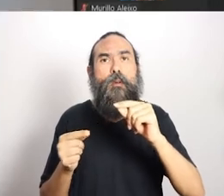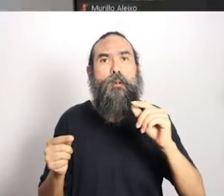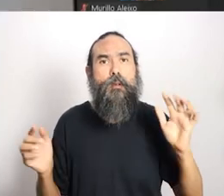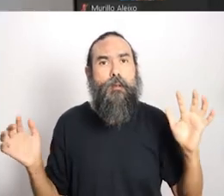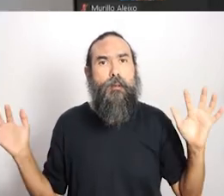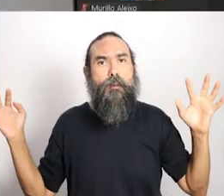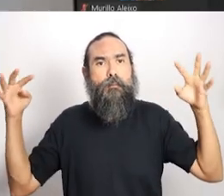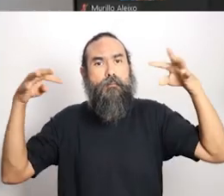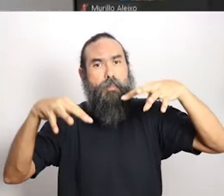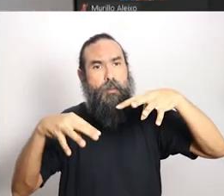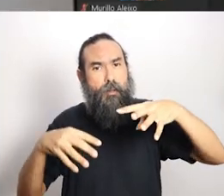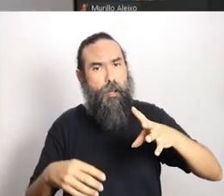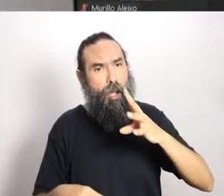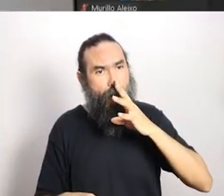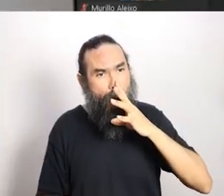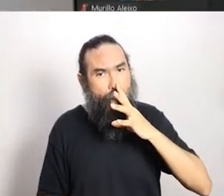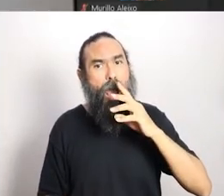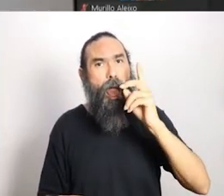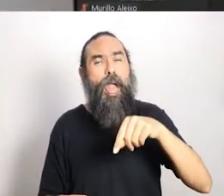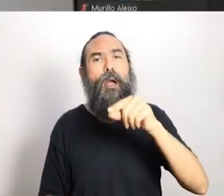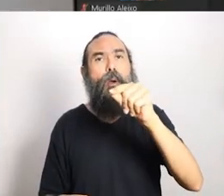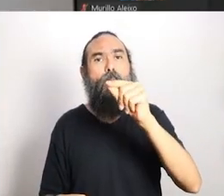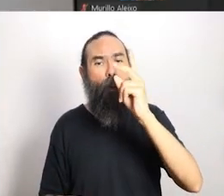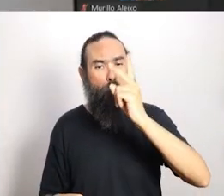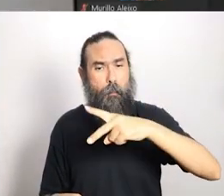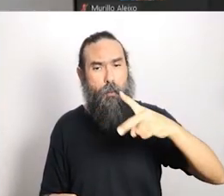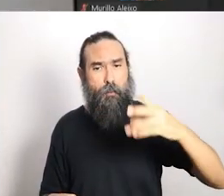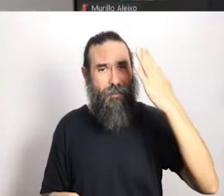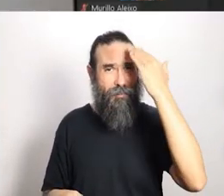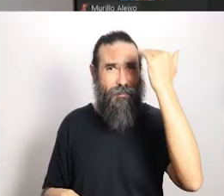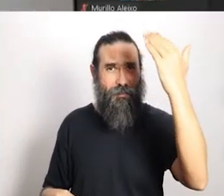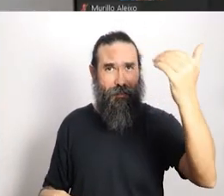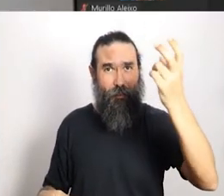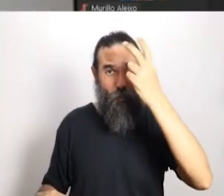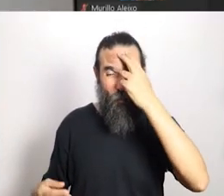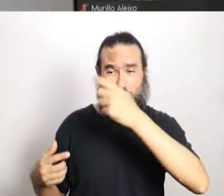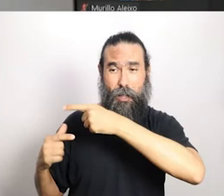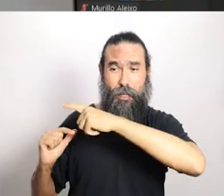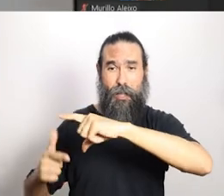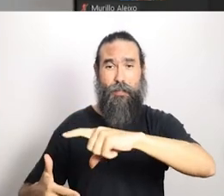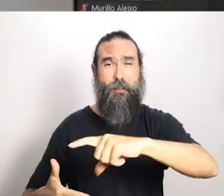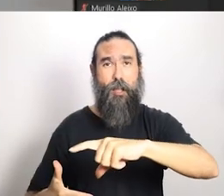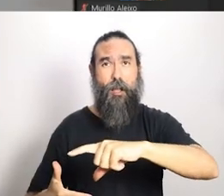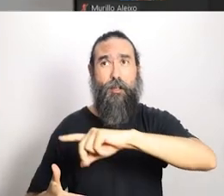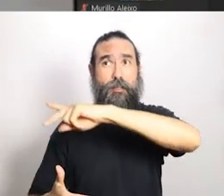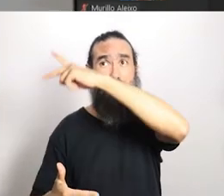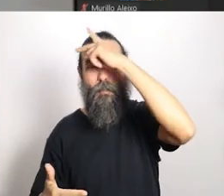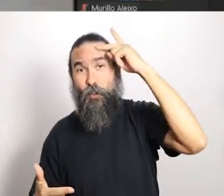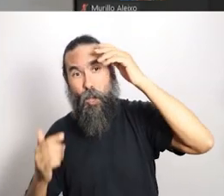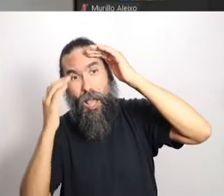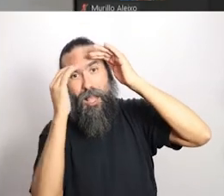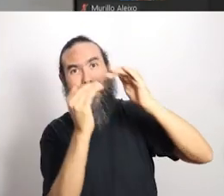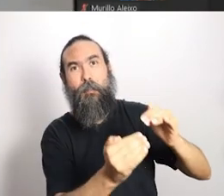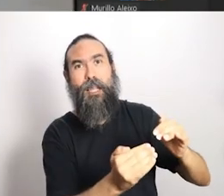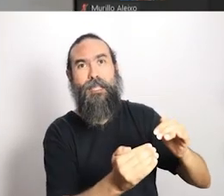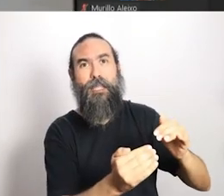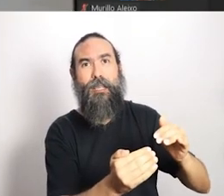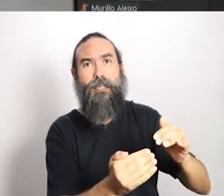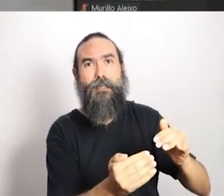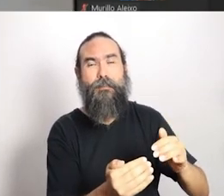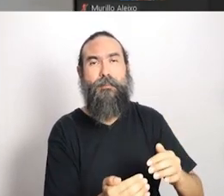e Bully chegou. E isso é como esses mestres chegam. Sabe?